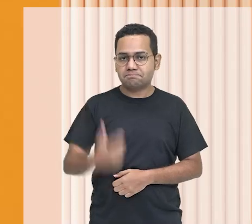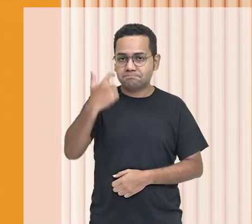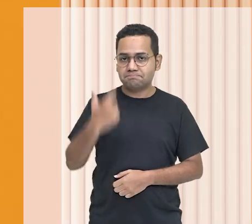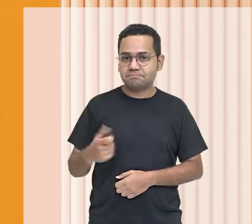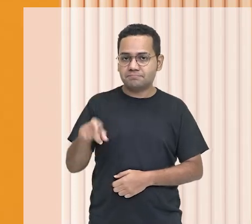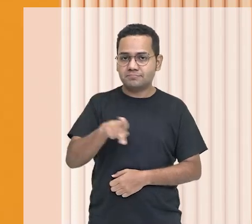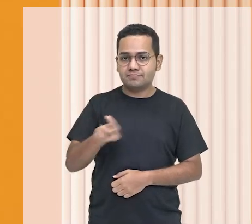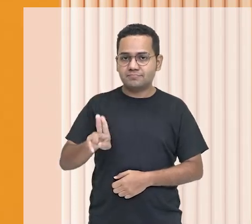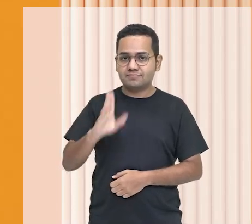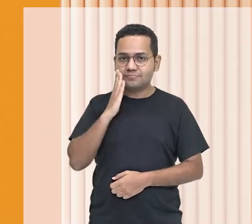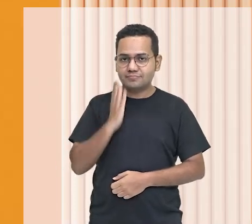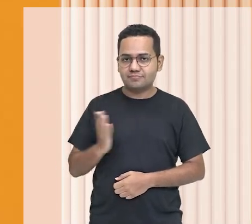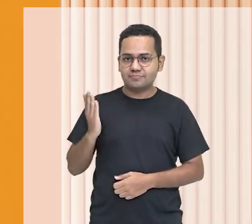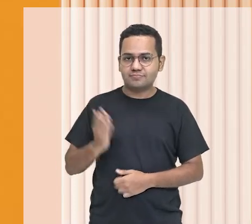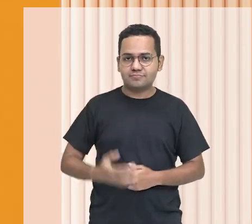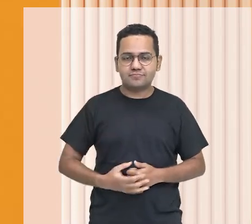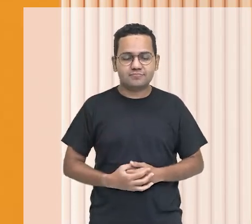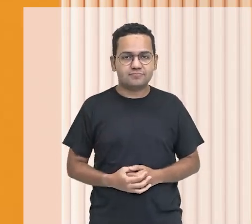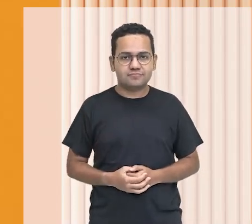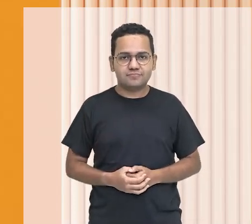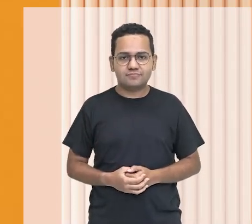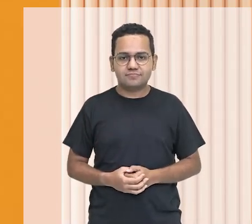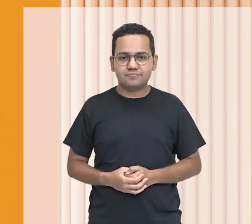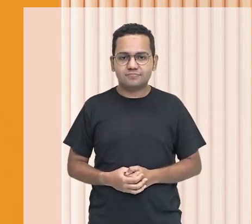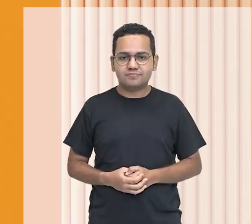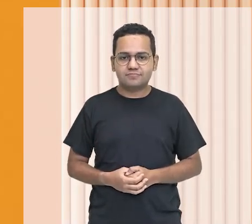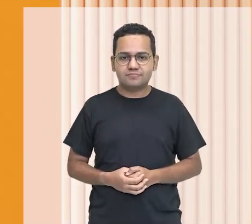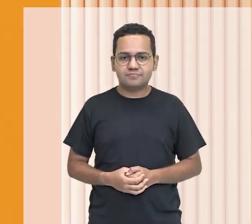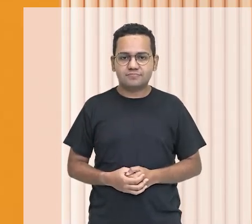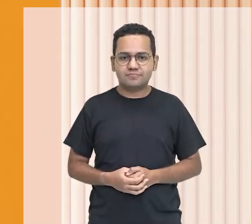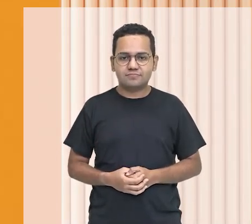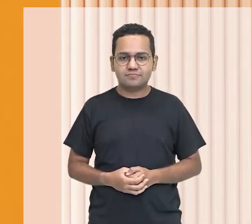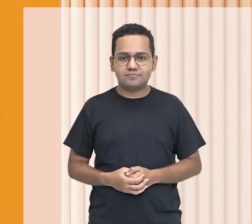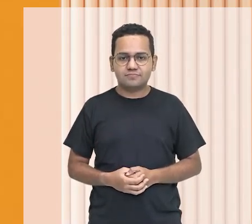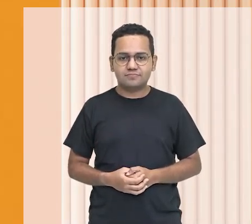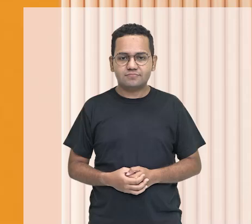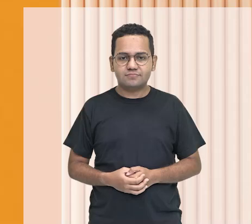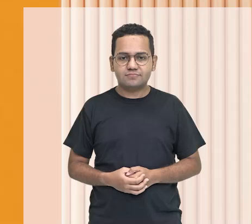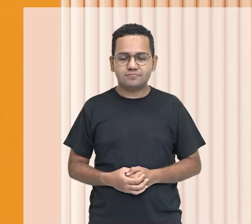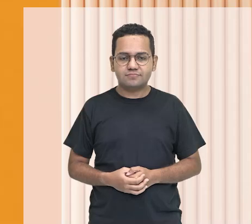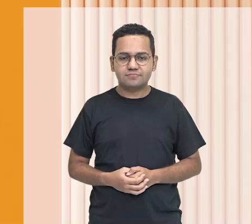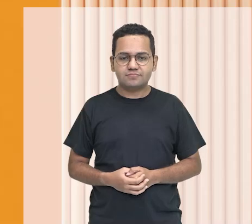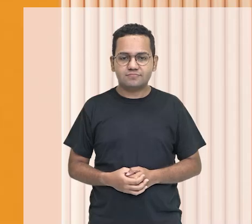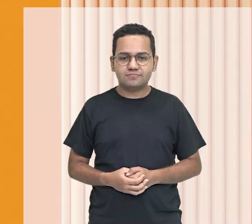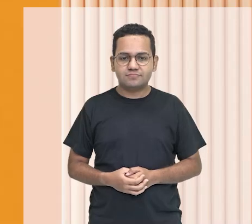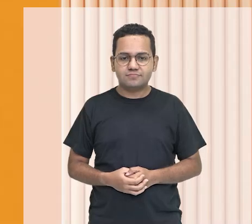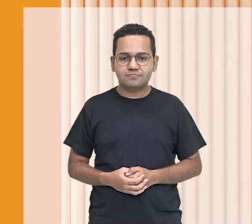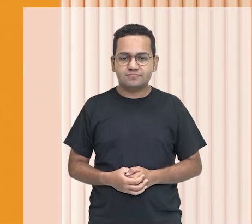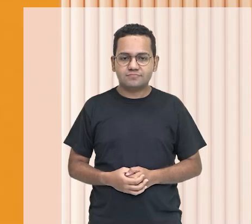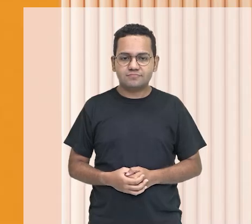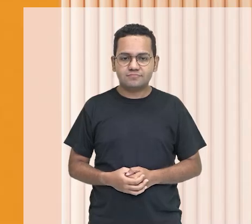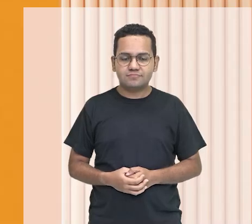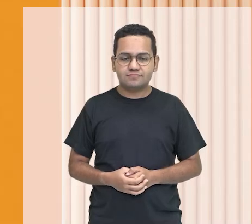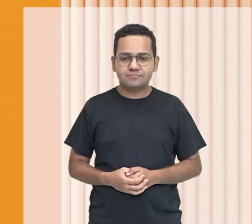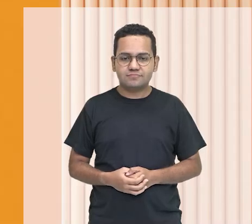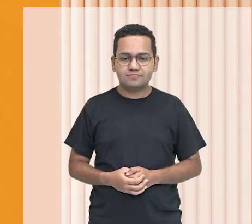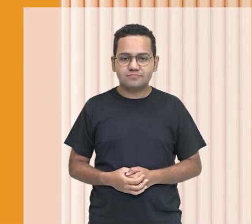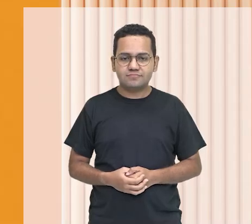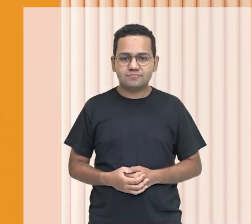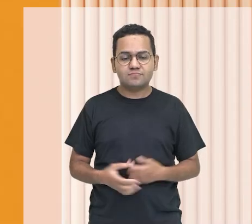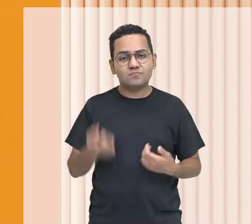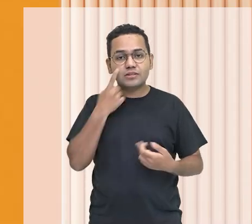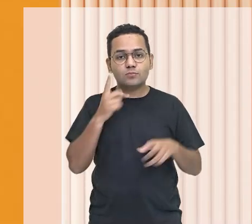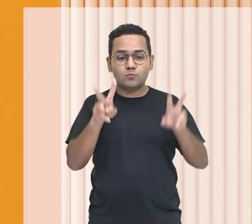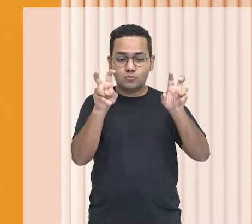sou o professor Josino Malagueta, convido vocês a fazer essa viagem conosco aqui